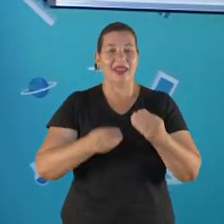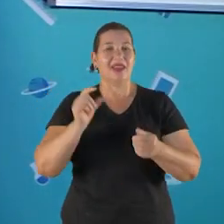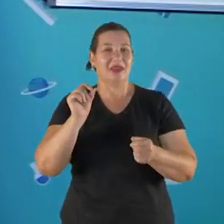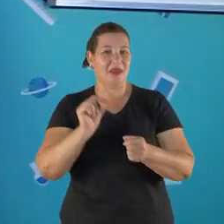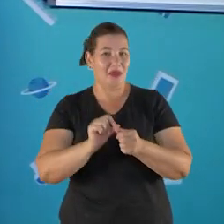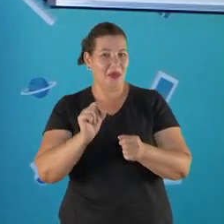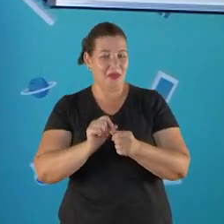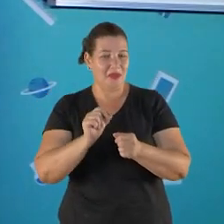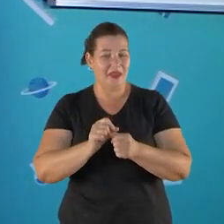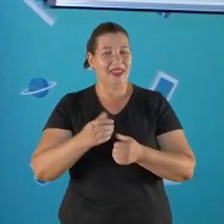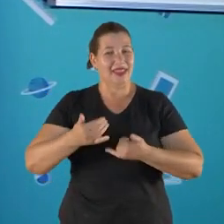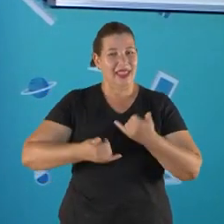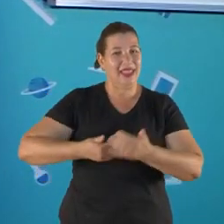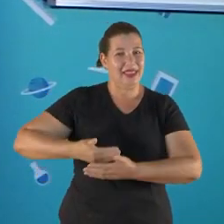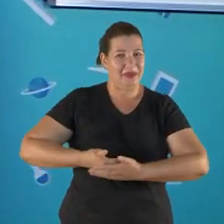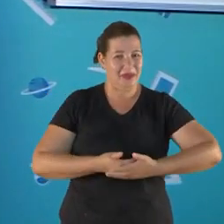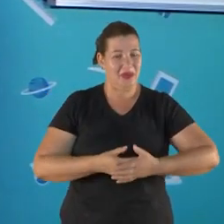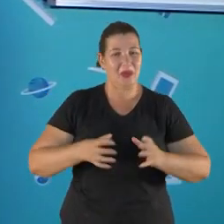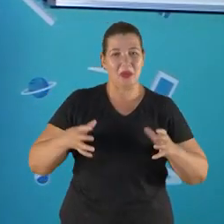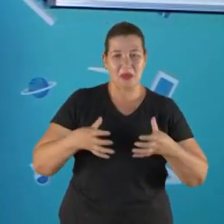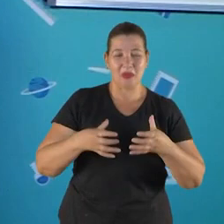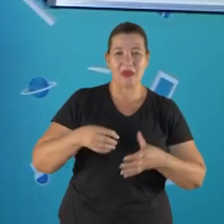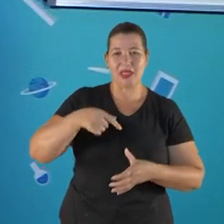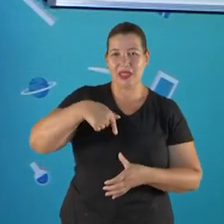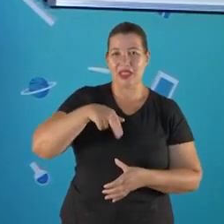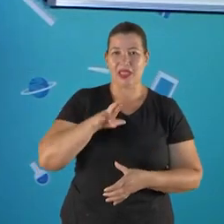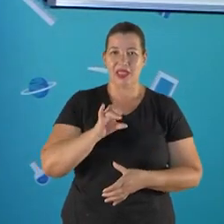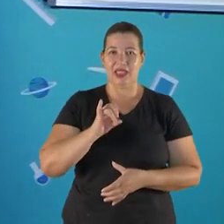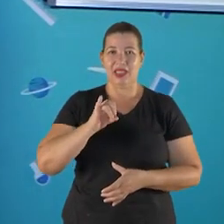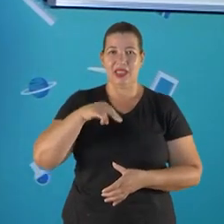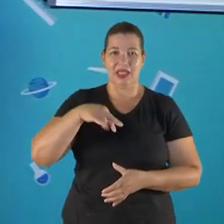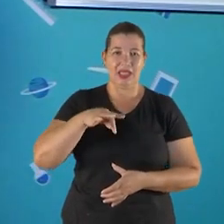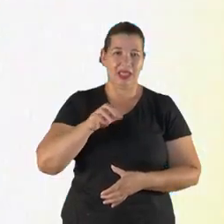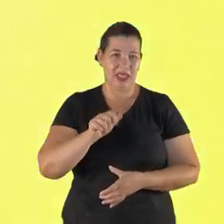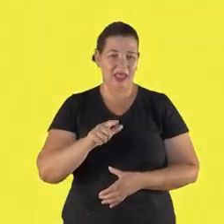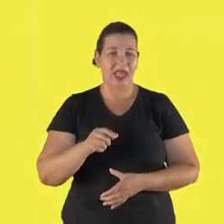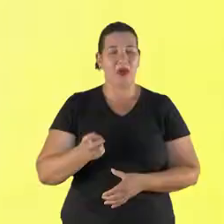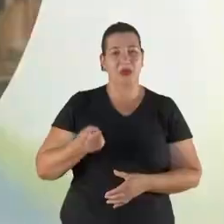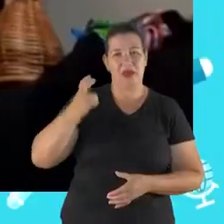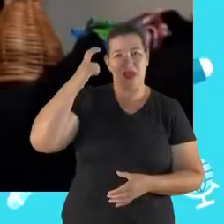a confeccionar umas abayomi com a turma do Quintal da Cultura?